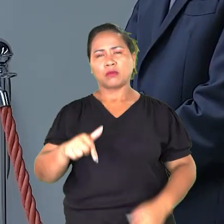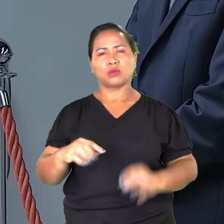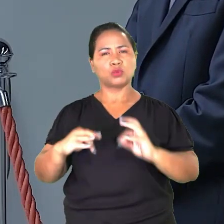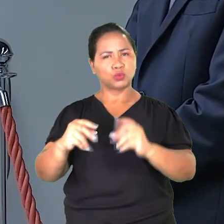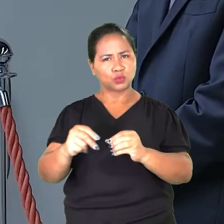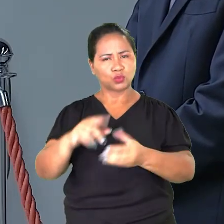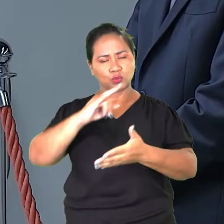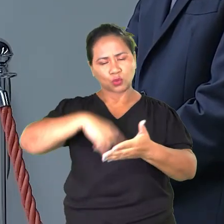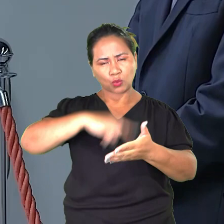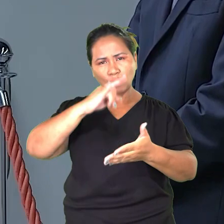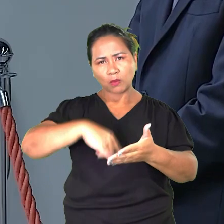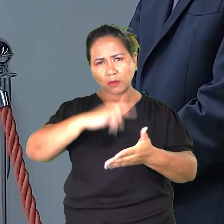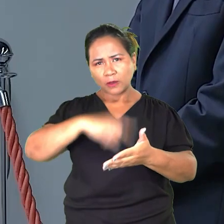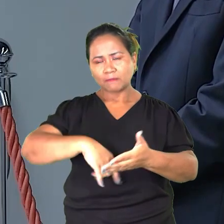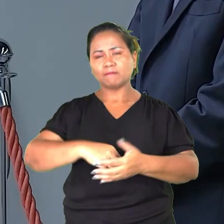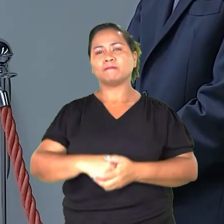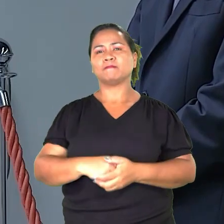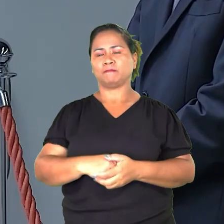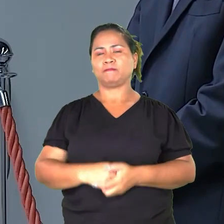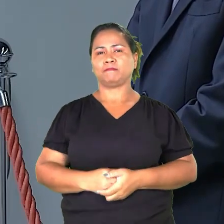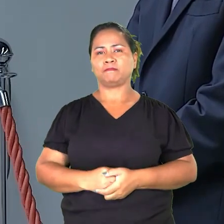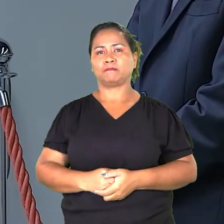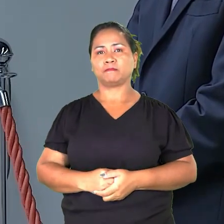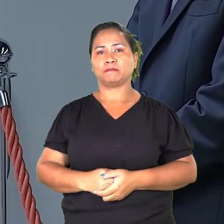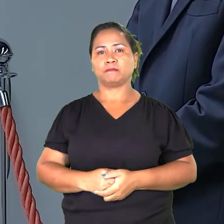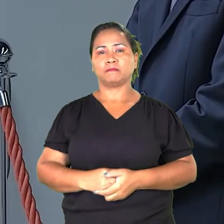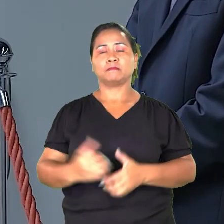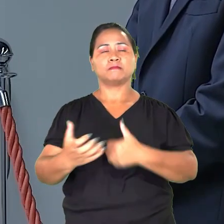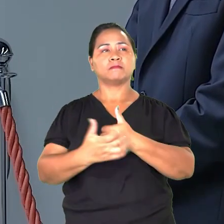Cíntia Takiguchi.